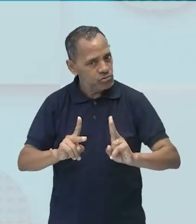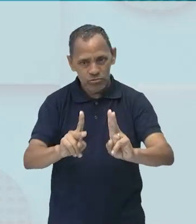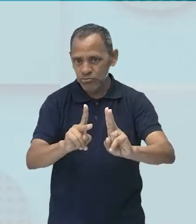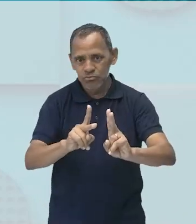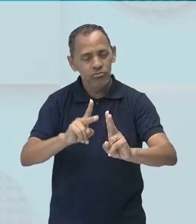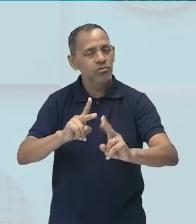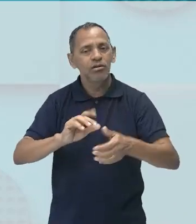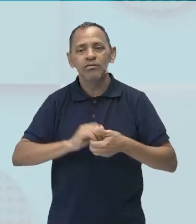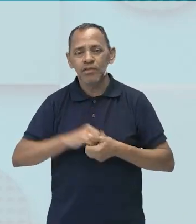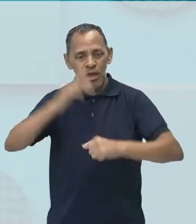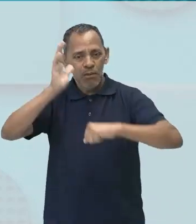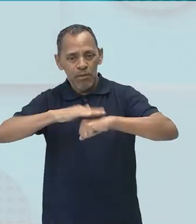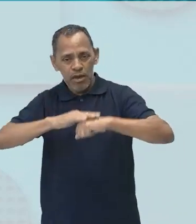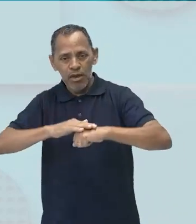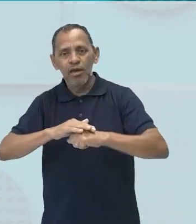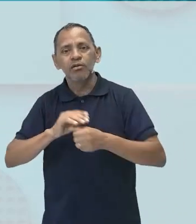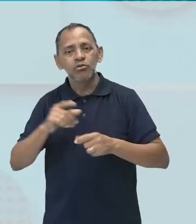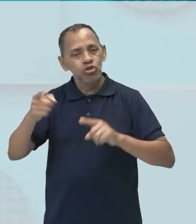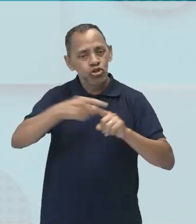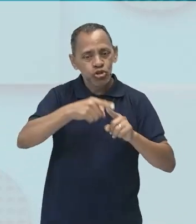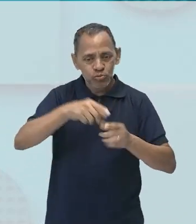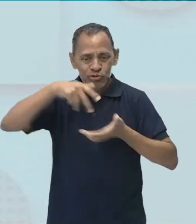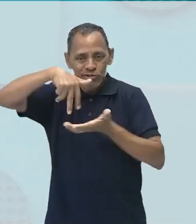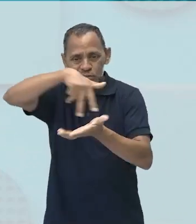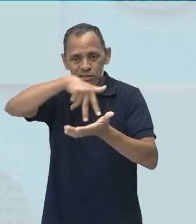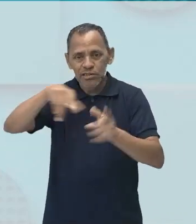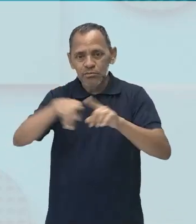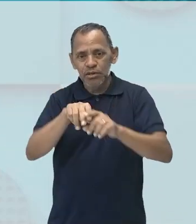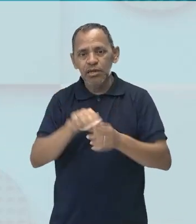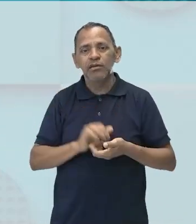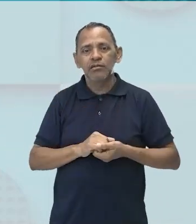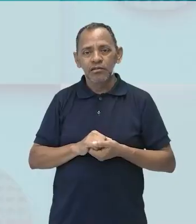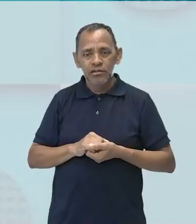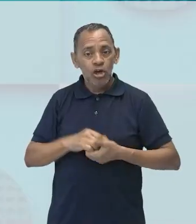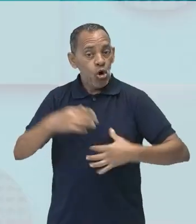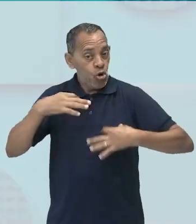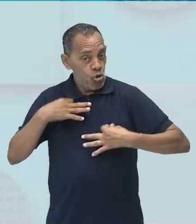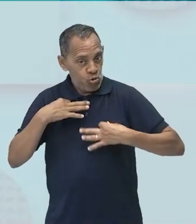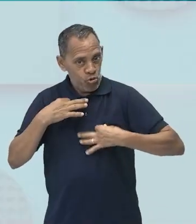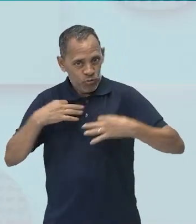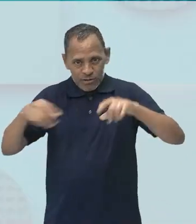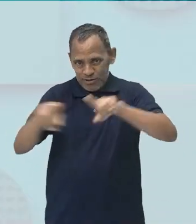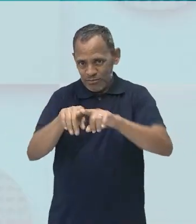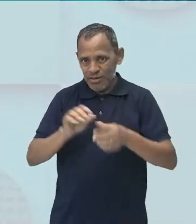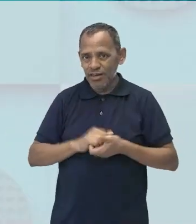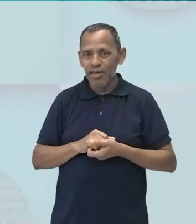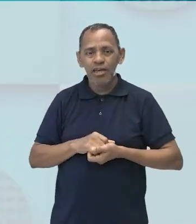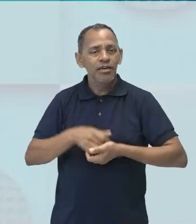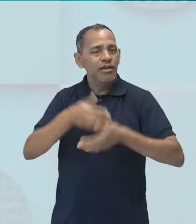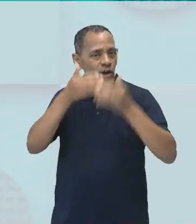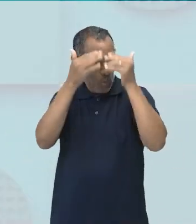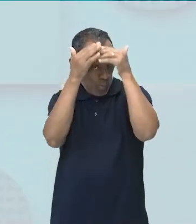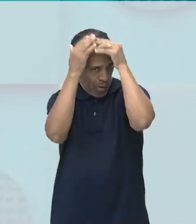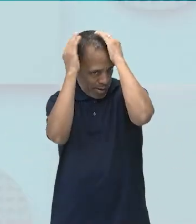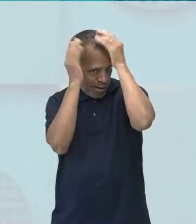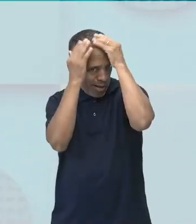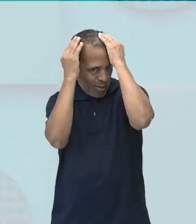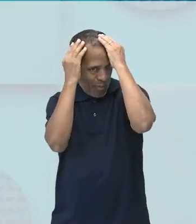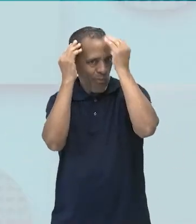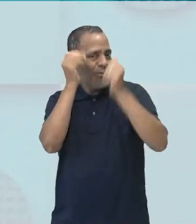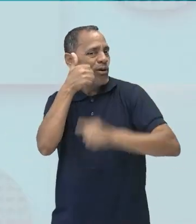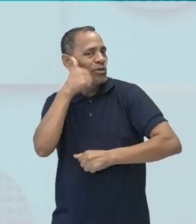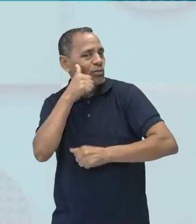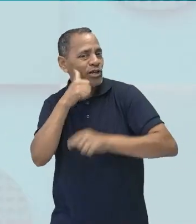mesmos passos, com as mesmas formas, com a questão do figurino, a questão do penteado das bailarinas, sempre com